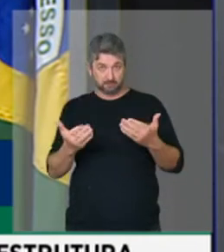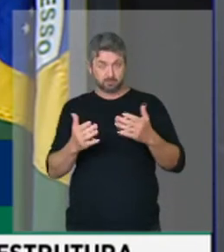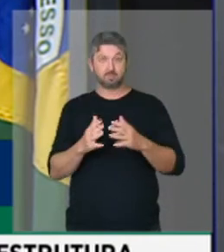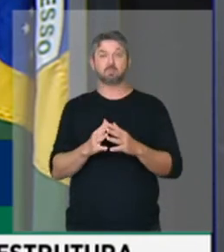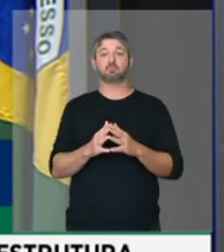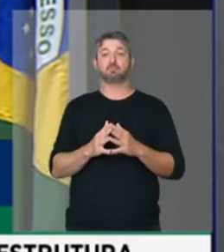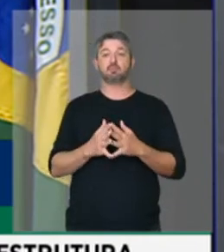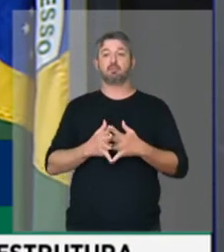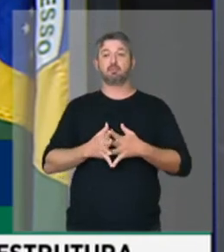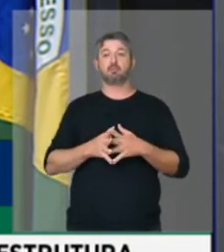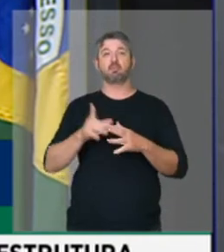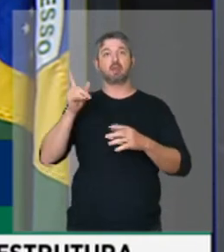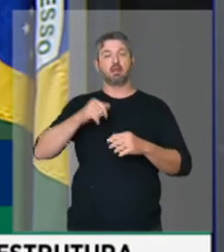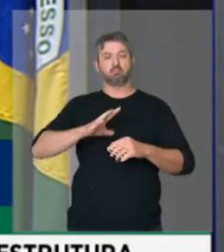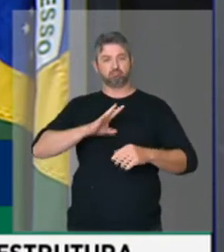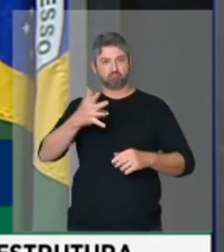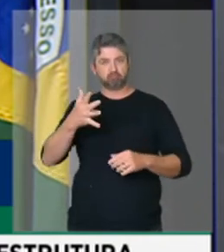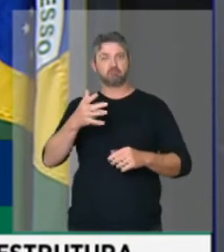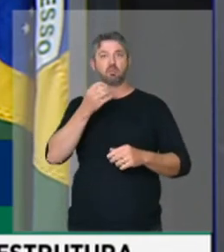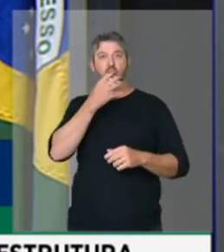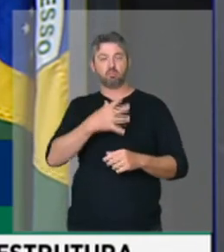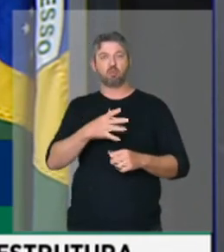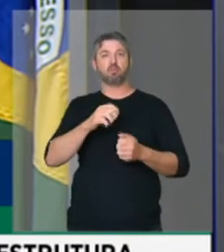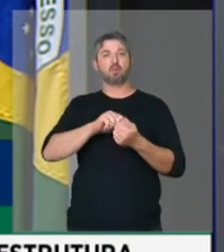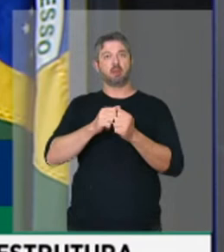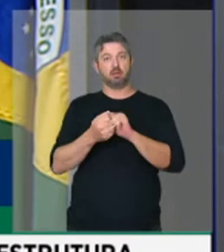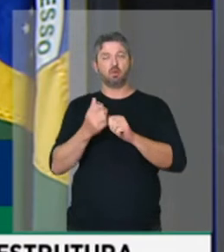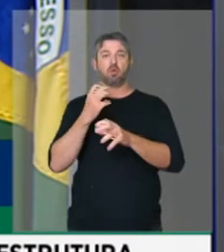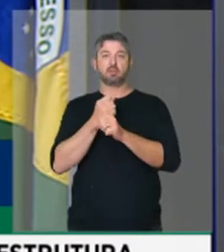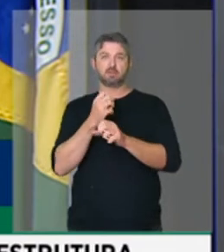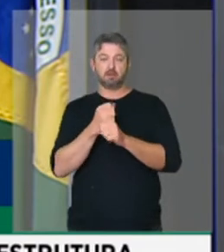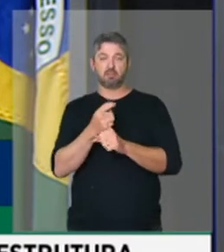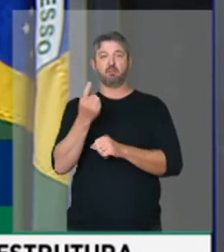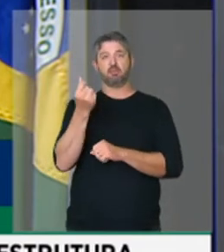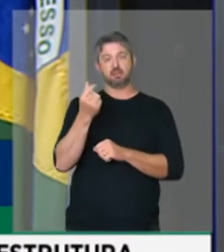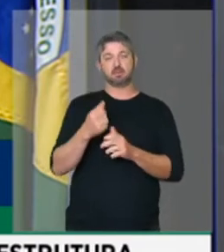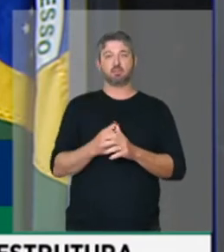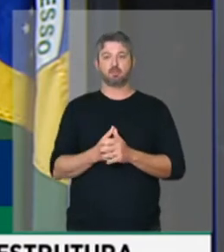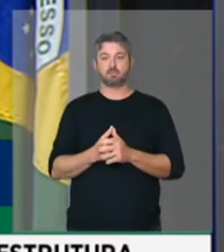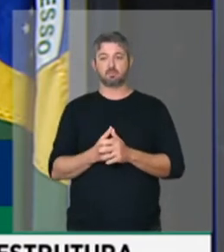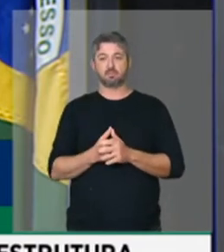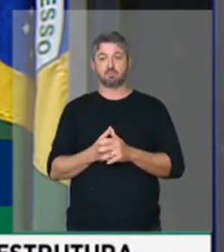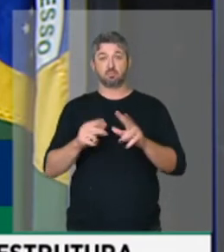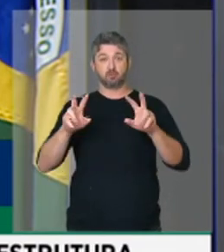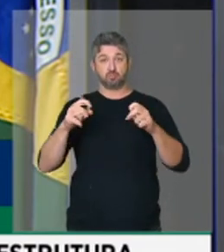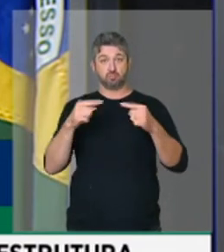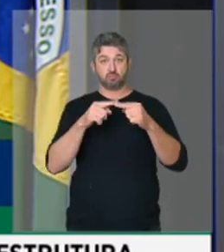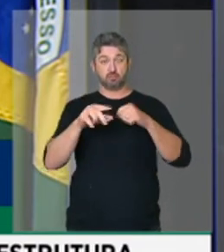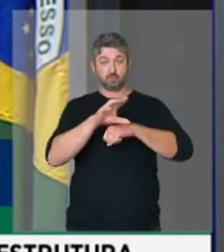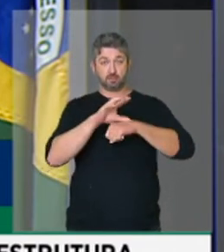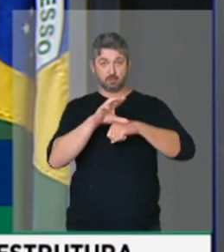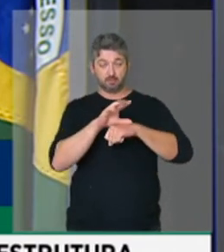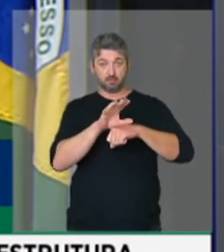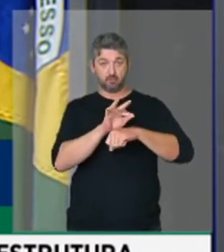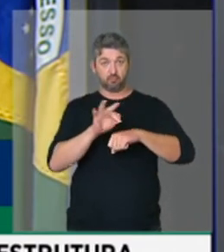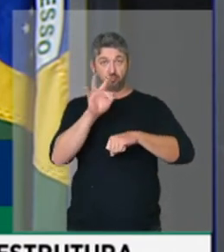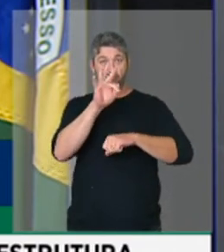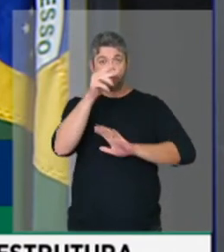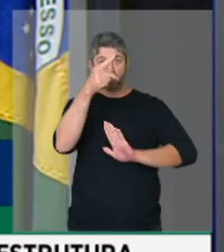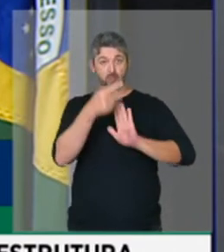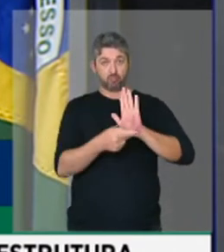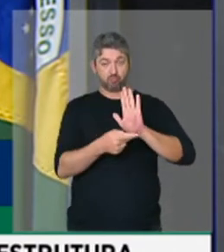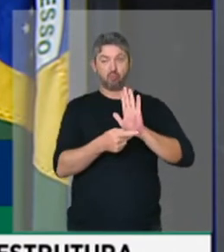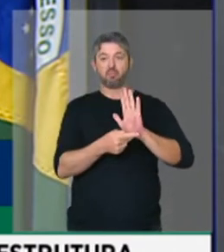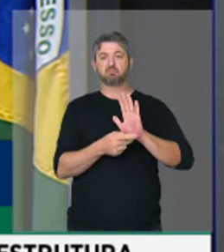presidente, combativo e adequado orçamentária e financeiramente. Quando a constitucionalidade formal do projeto,